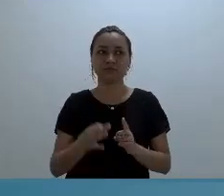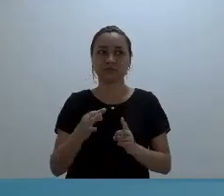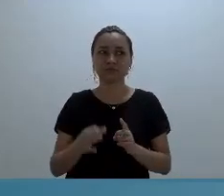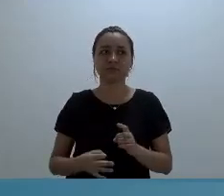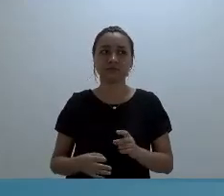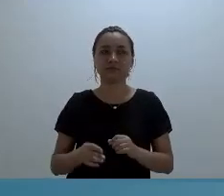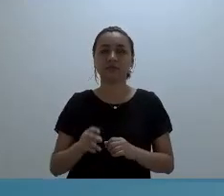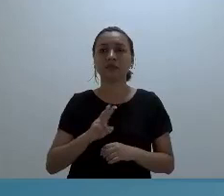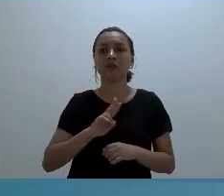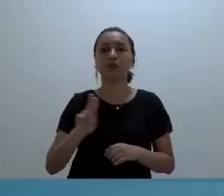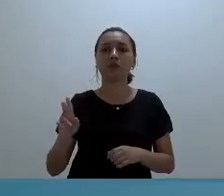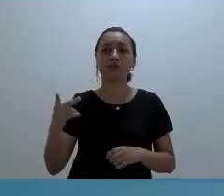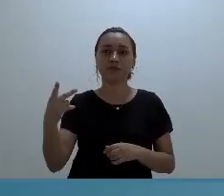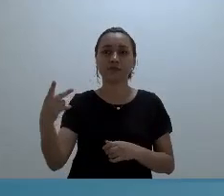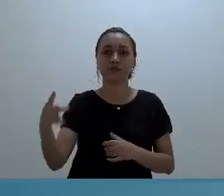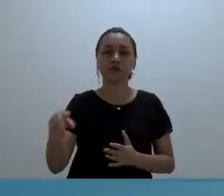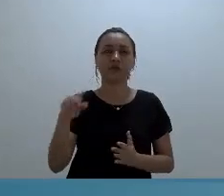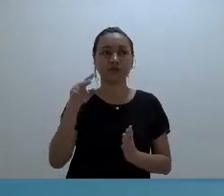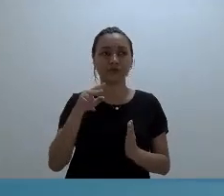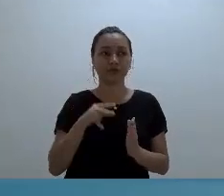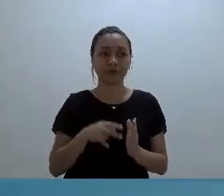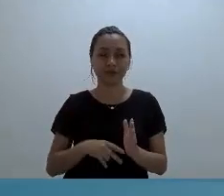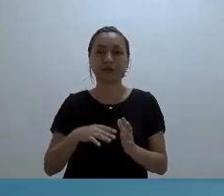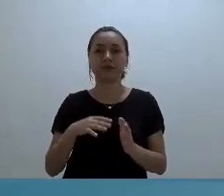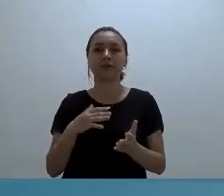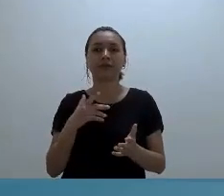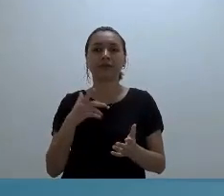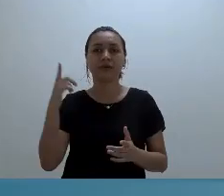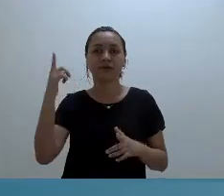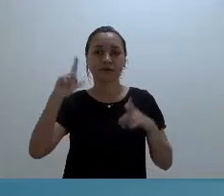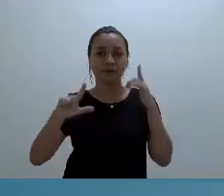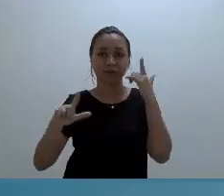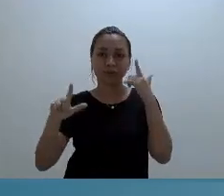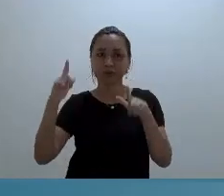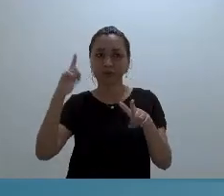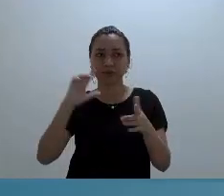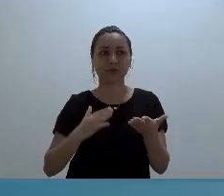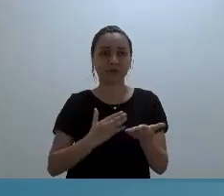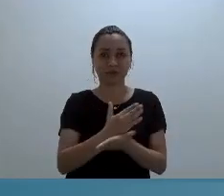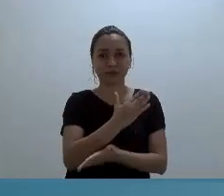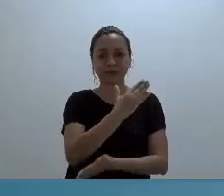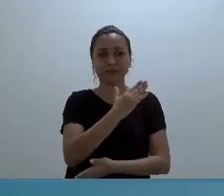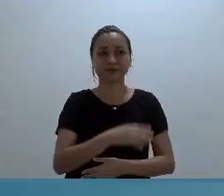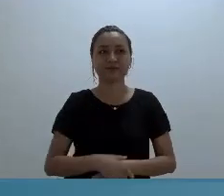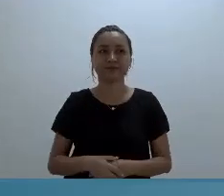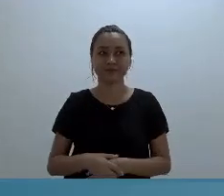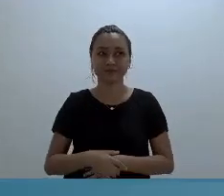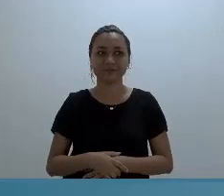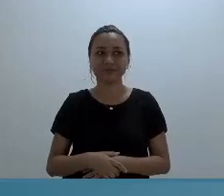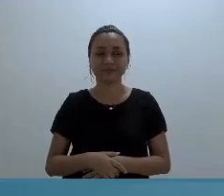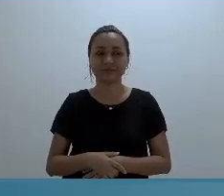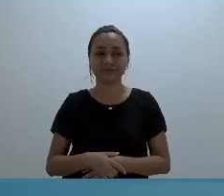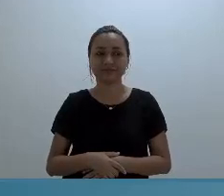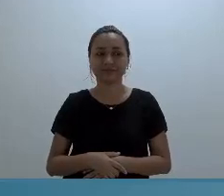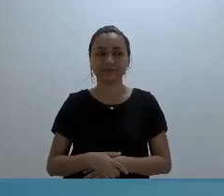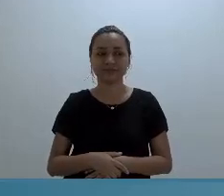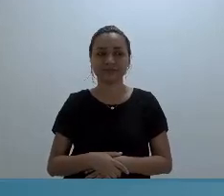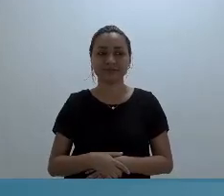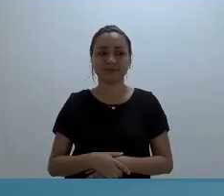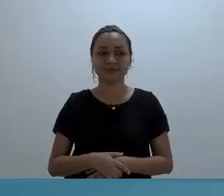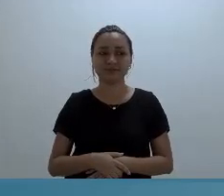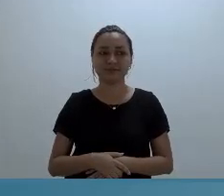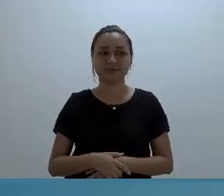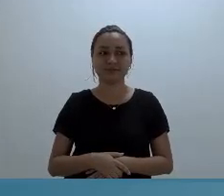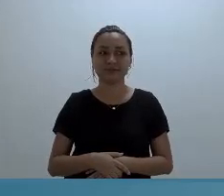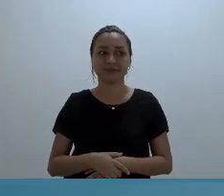e cumpriram todas essas exigências estampadas e antes disposto inexistindo